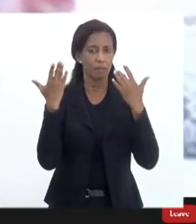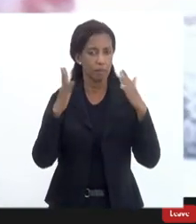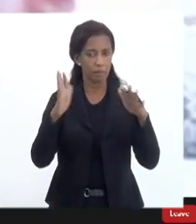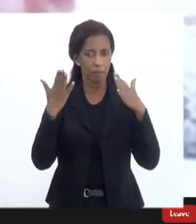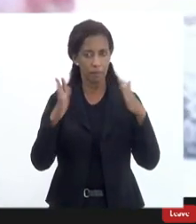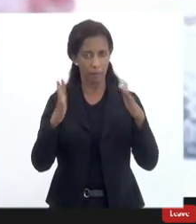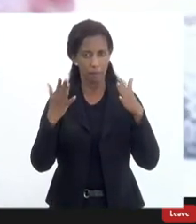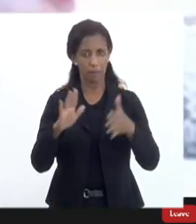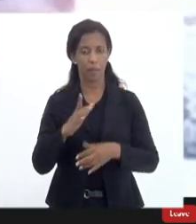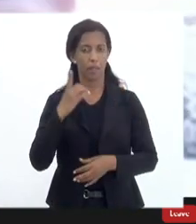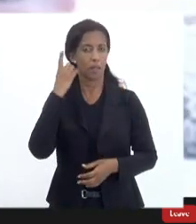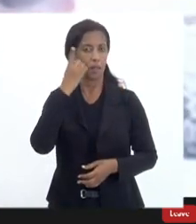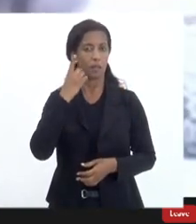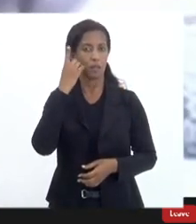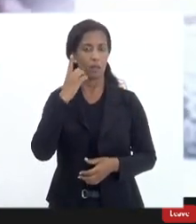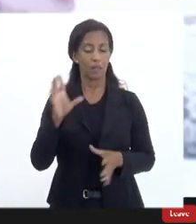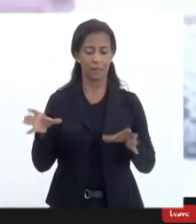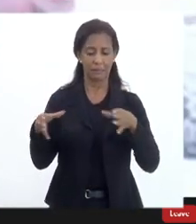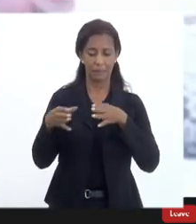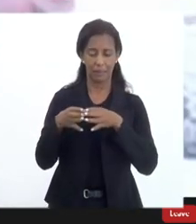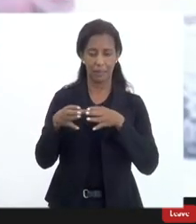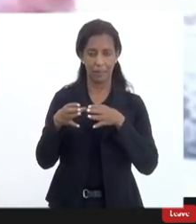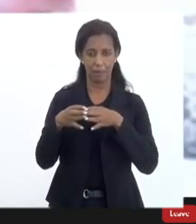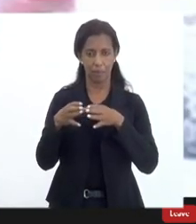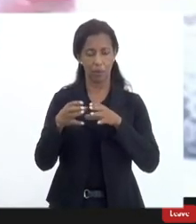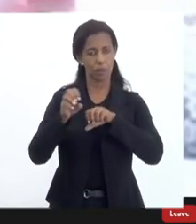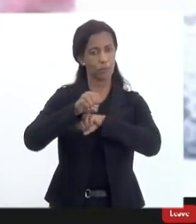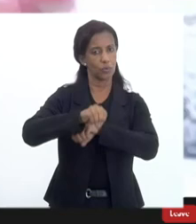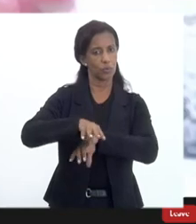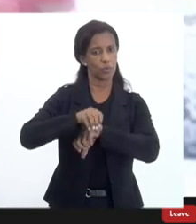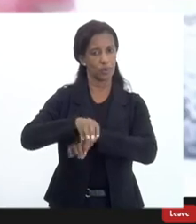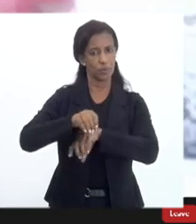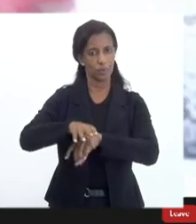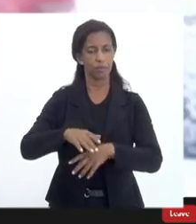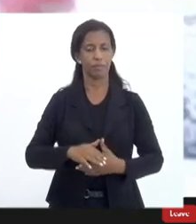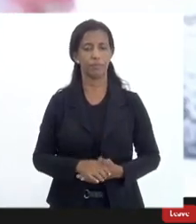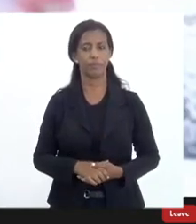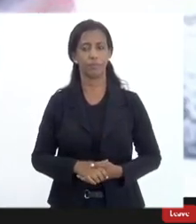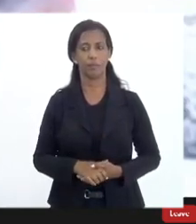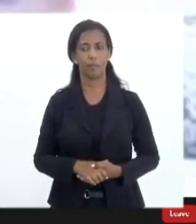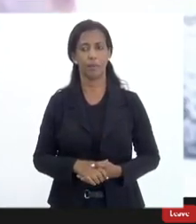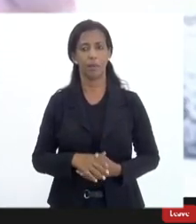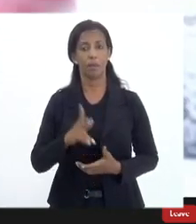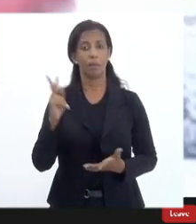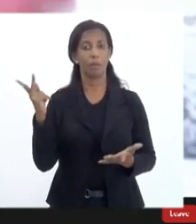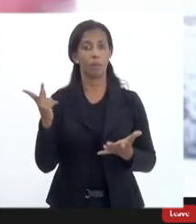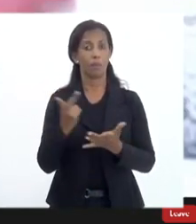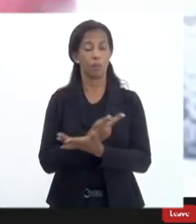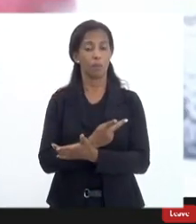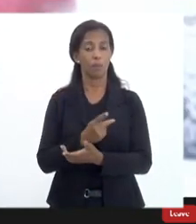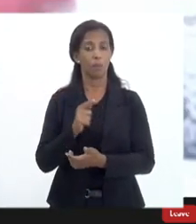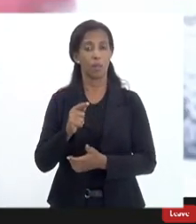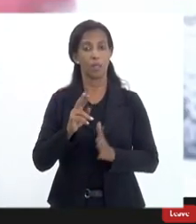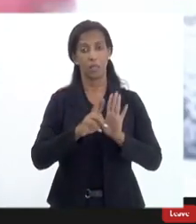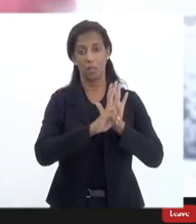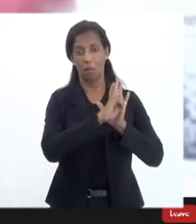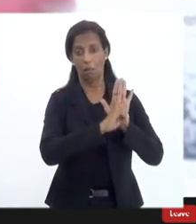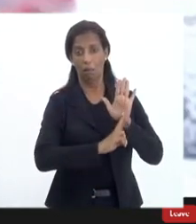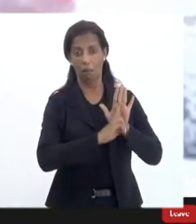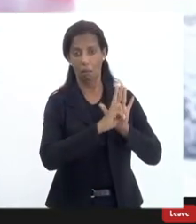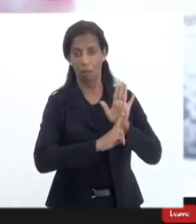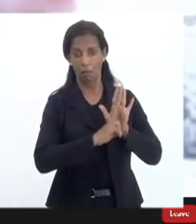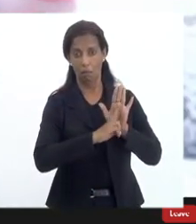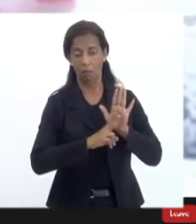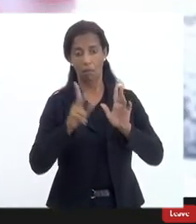parabenizar o deputado e a equipe da Comissão de Educação pela realização desse relatório. Como